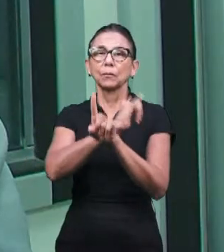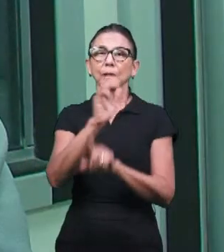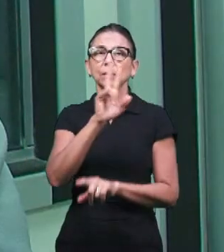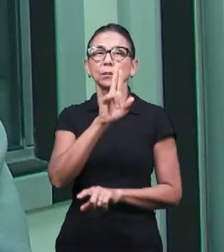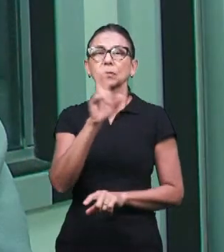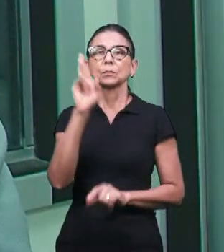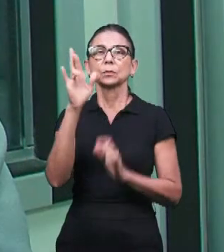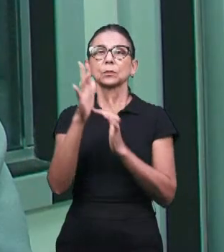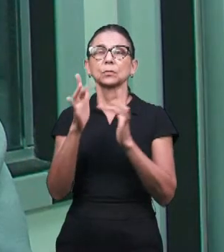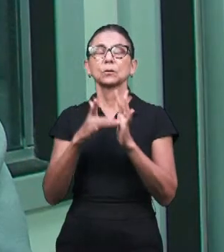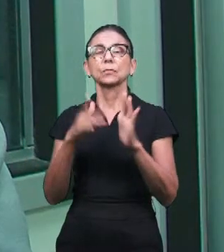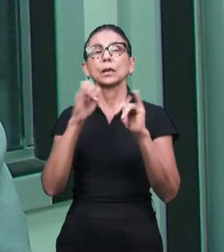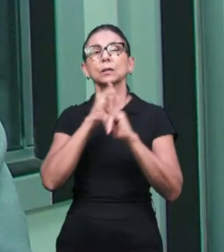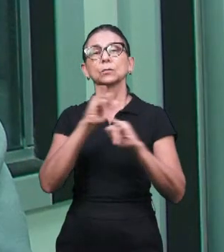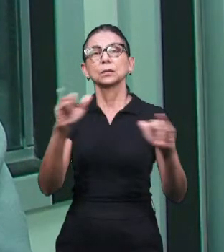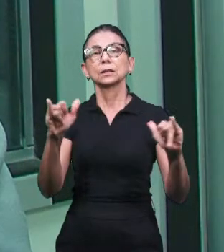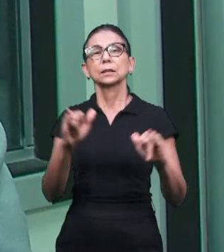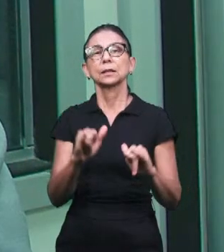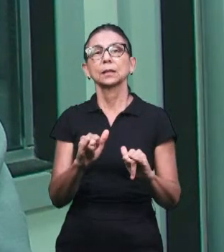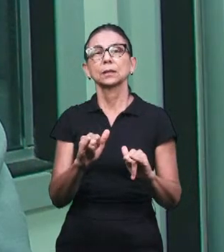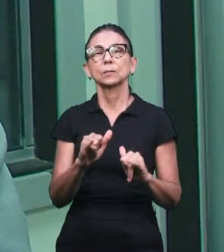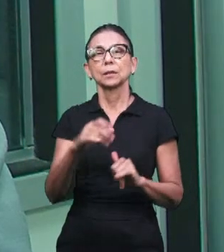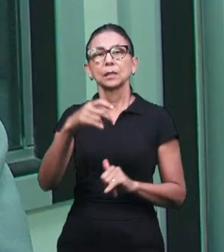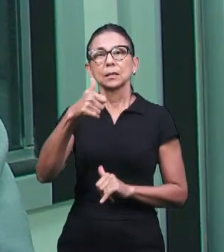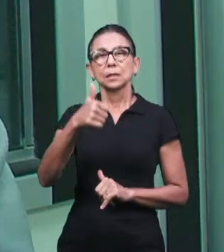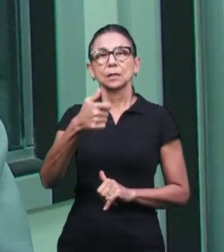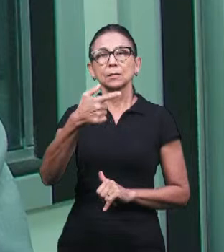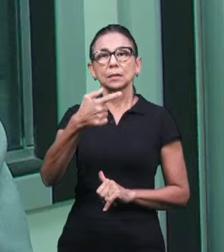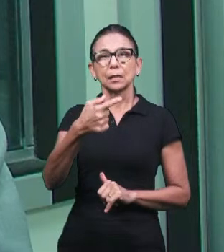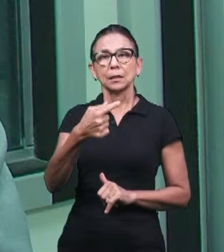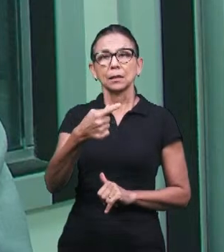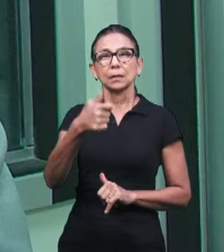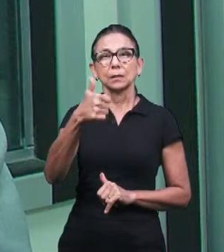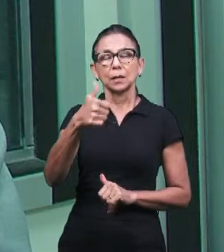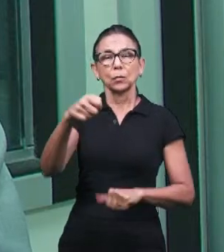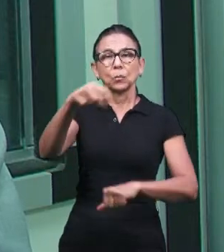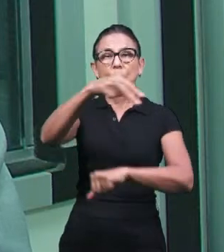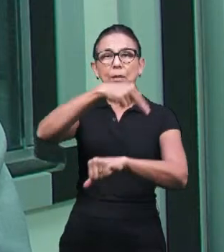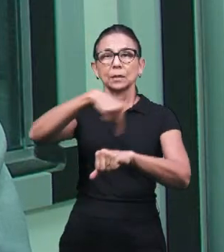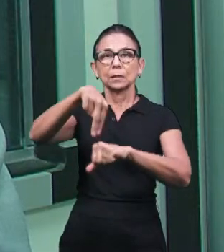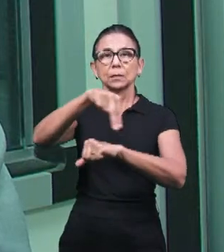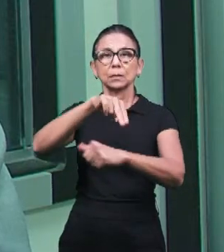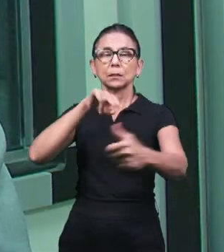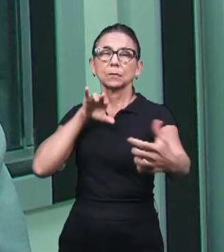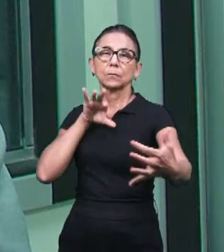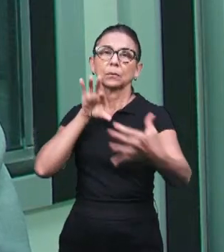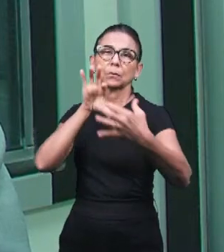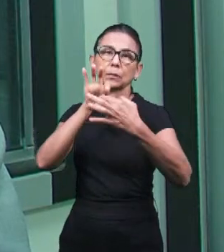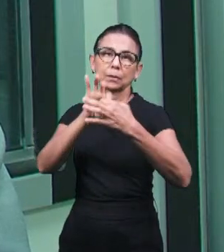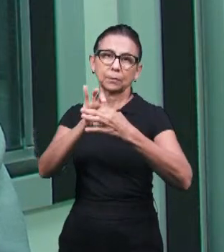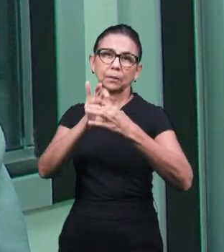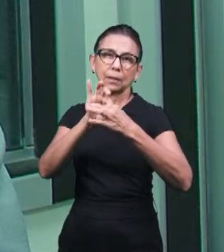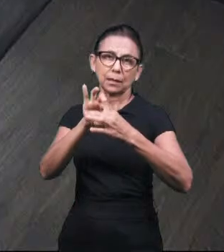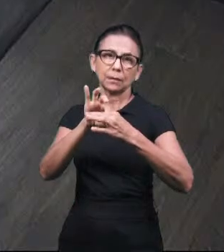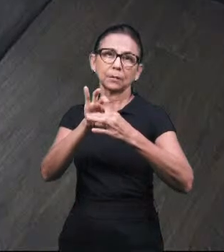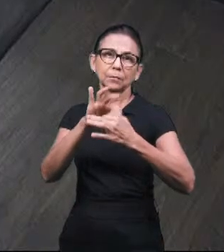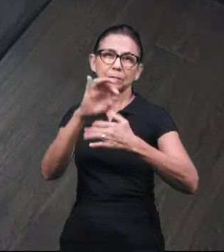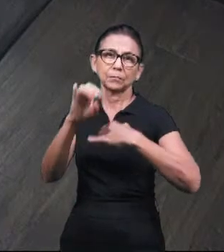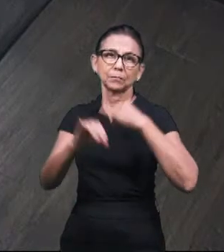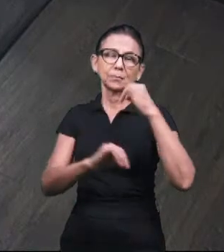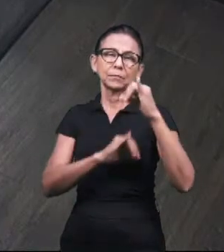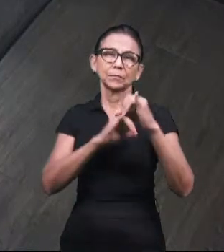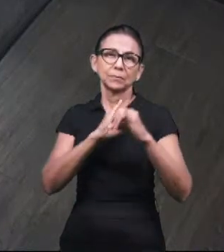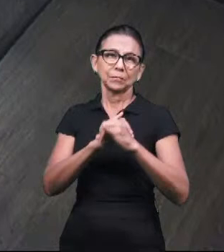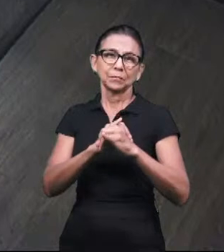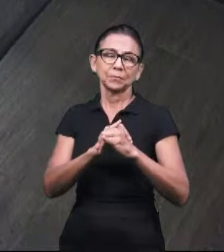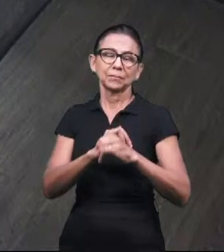foi anunciado para 171 nações que estavam ligadas nos nossos veículos de comunicação. 150